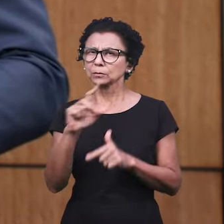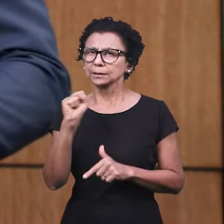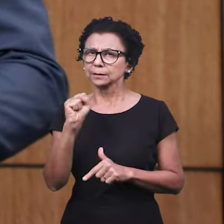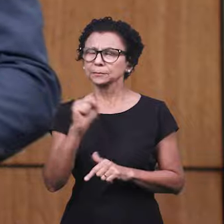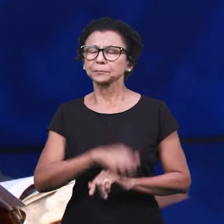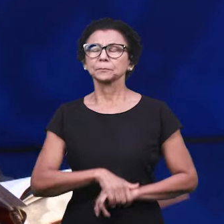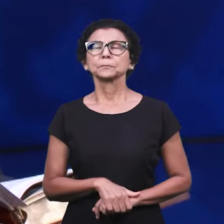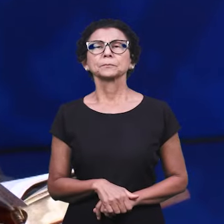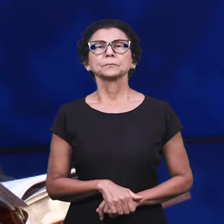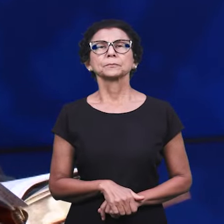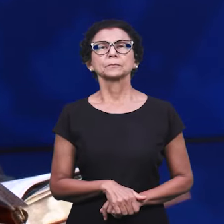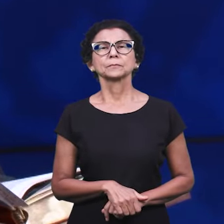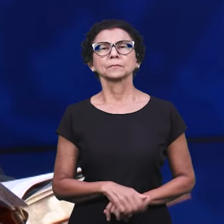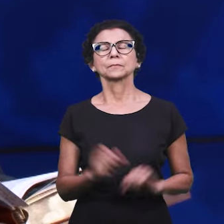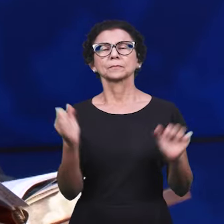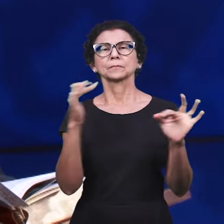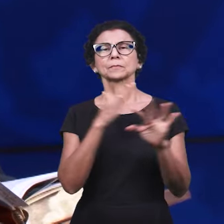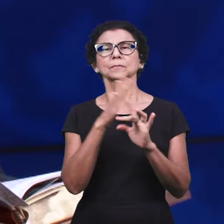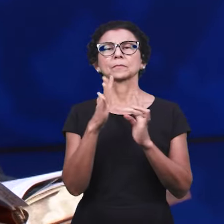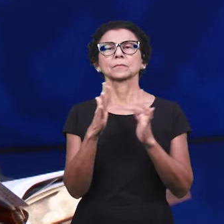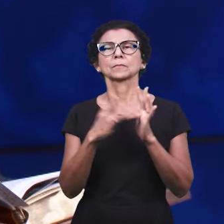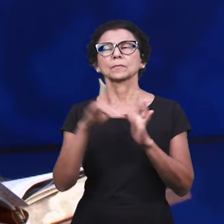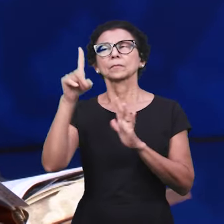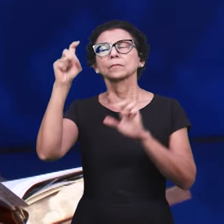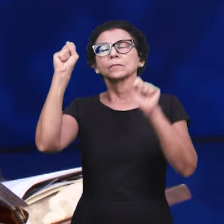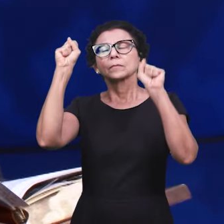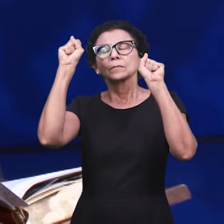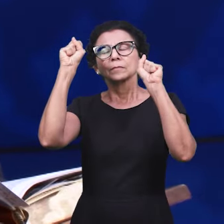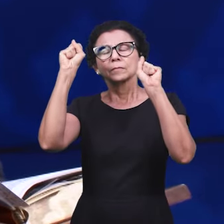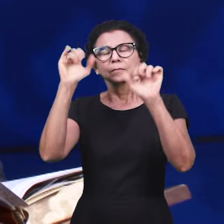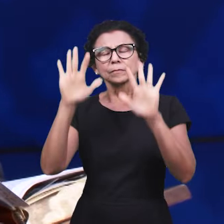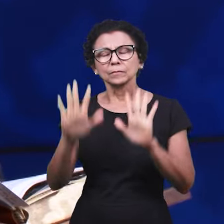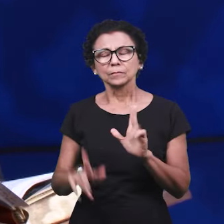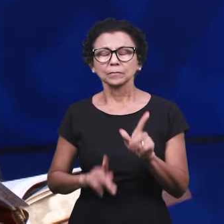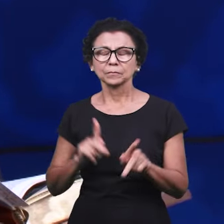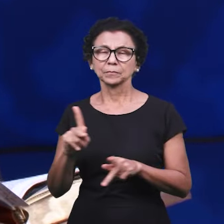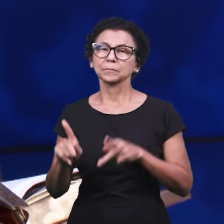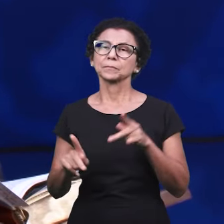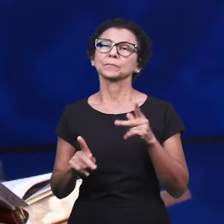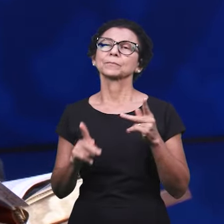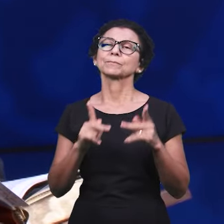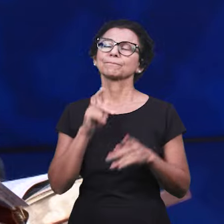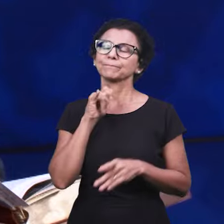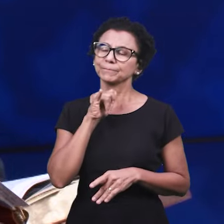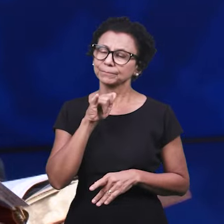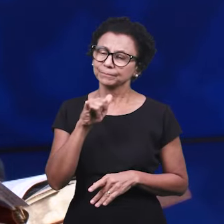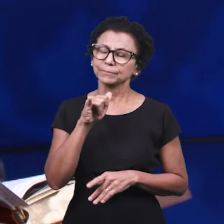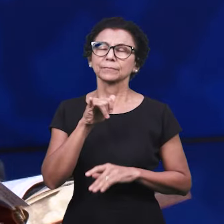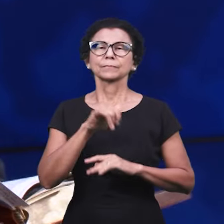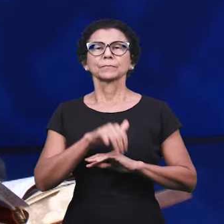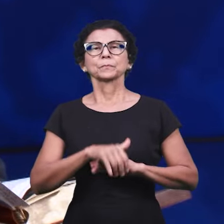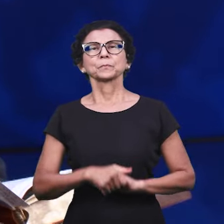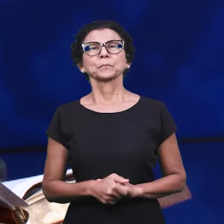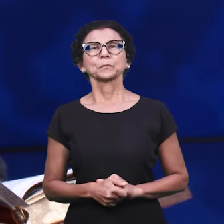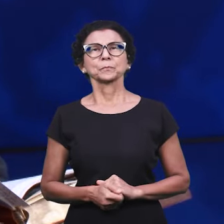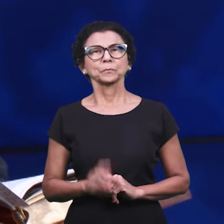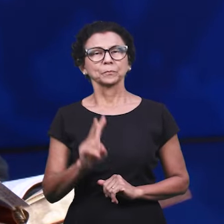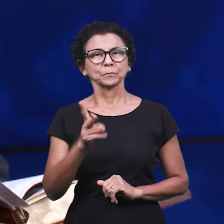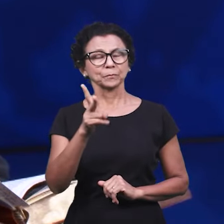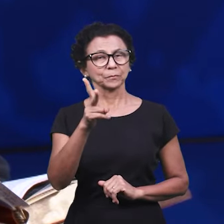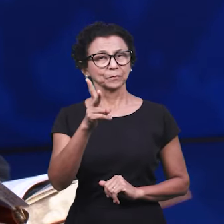nome do Senhor. Glória a Jesus. Deus tem falado ao seu povo, Deus tem falado ao seu coração. Vamos, mais uma vez,